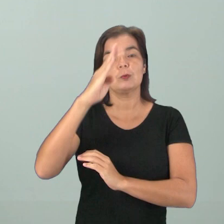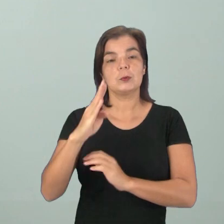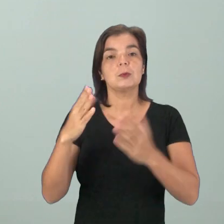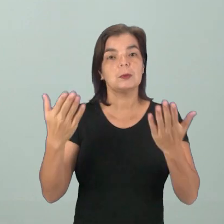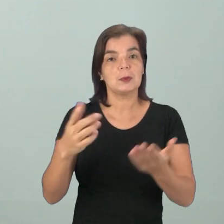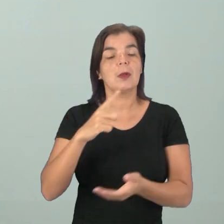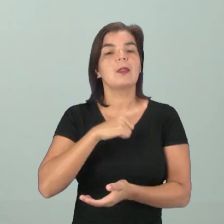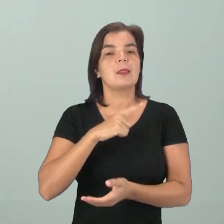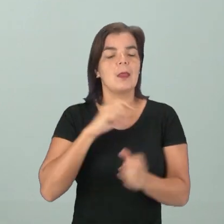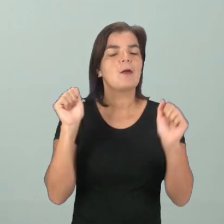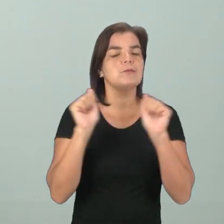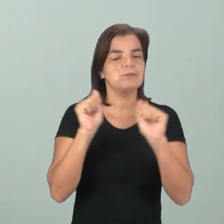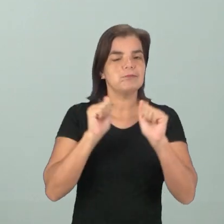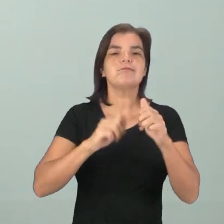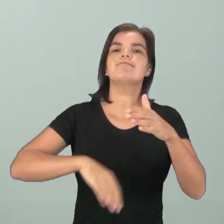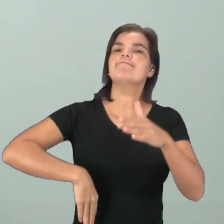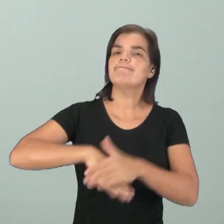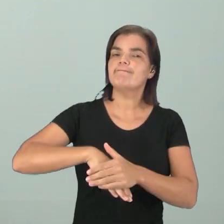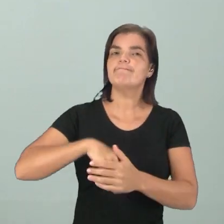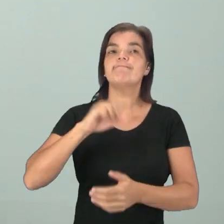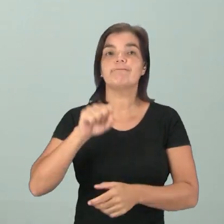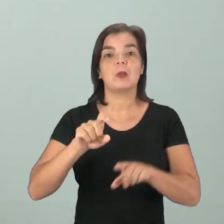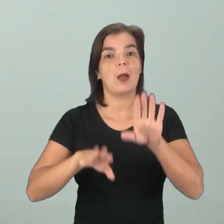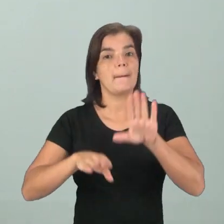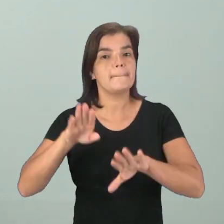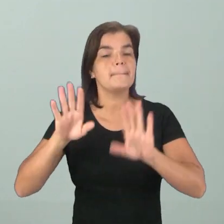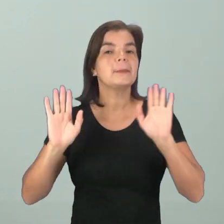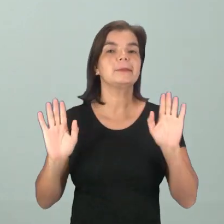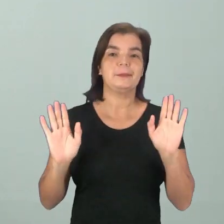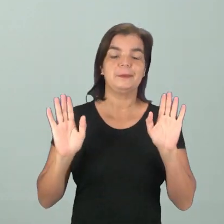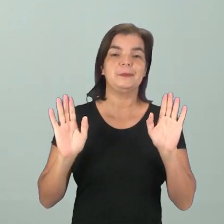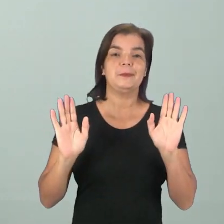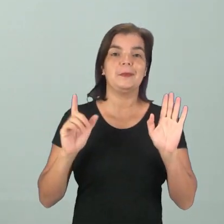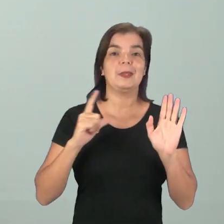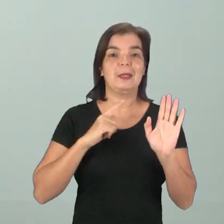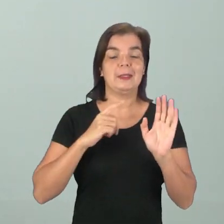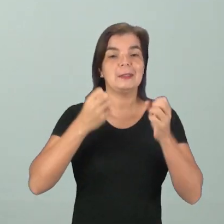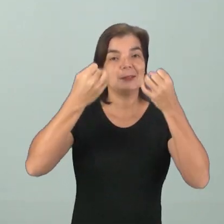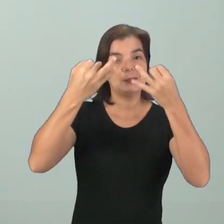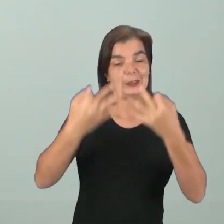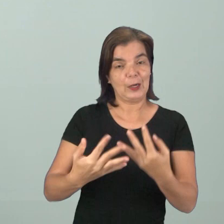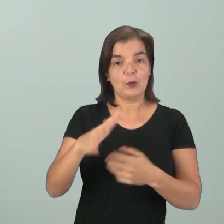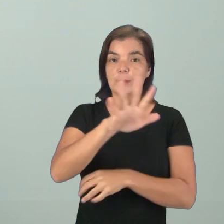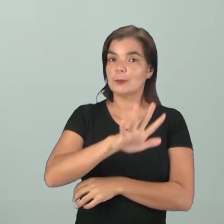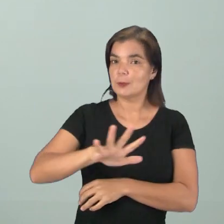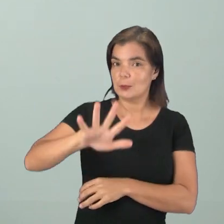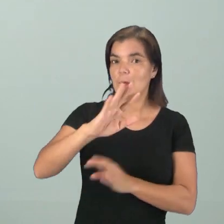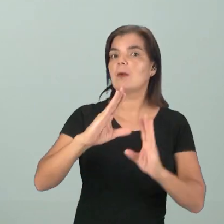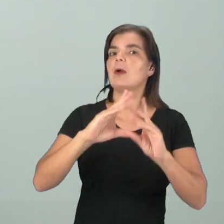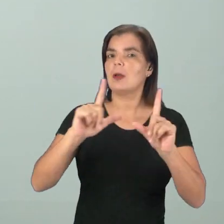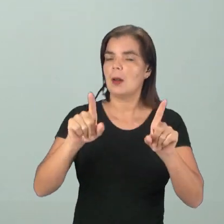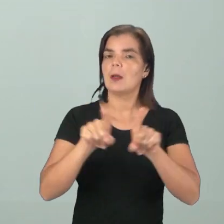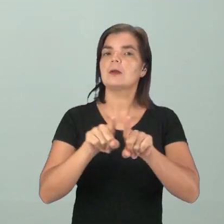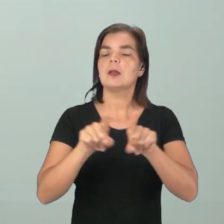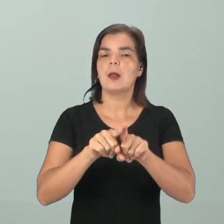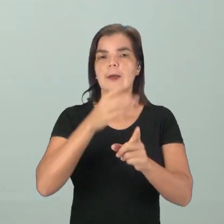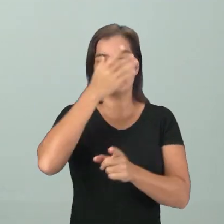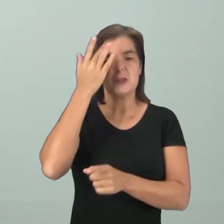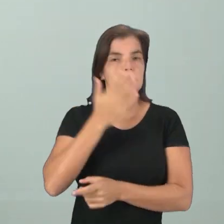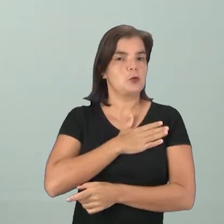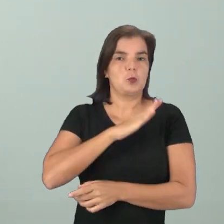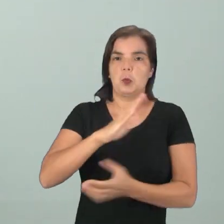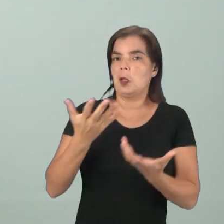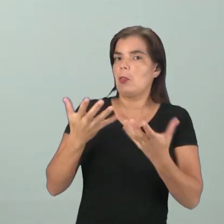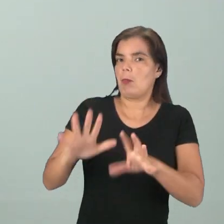a gente tem essa paixão sim pelo futebol. Apesar de eu estar falando da forma geral. Claro que existem pessoas que não querem,